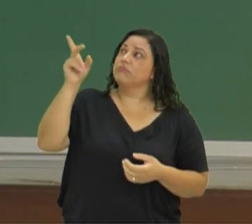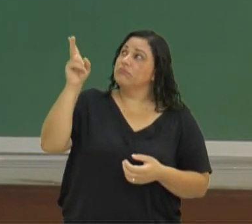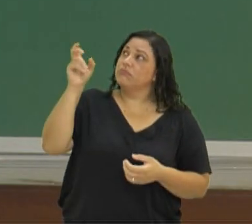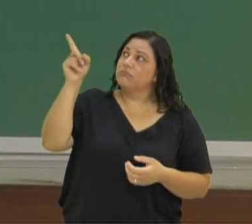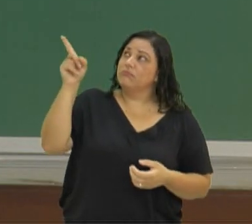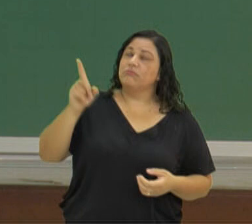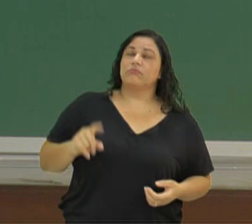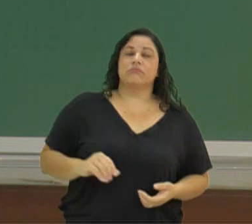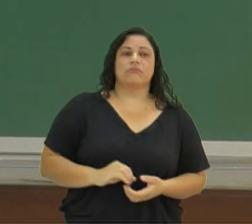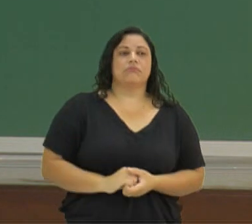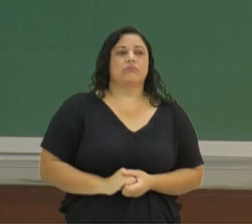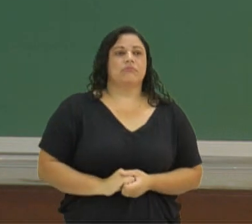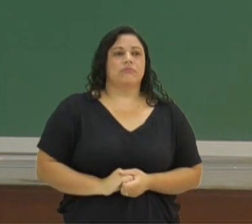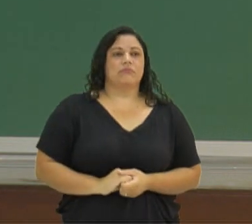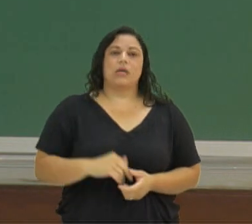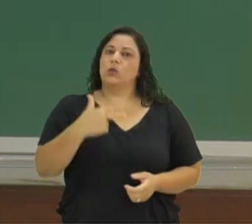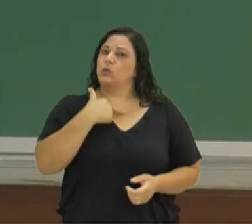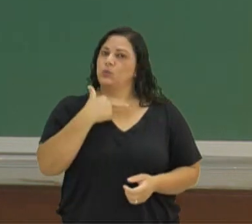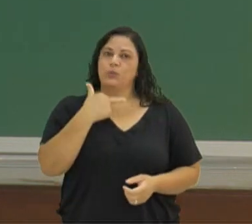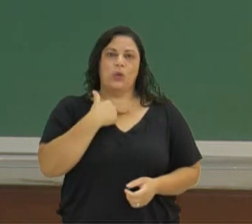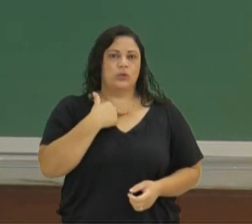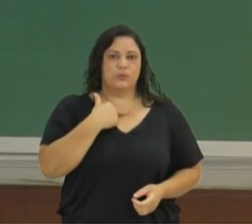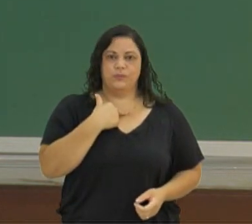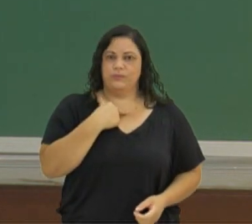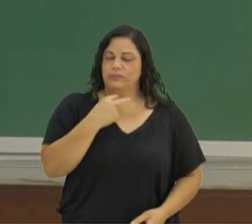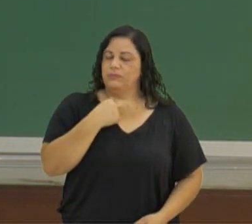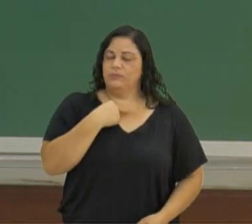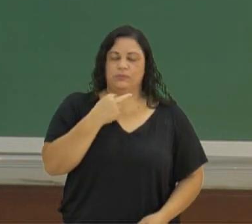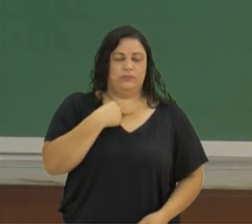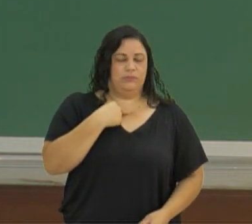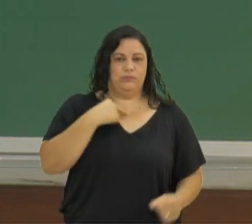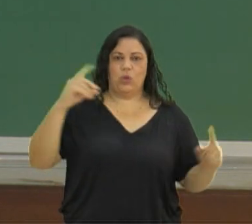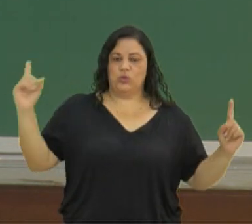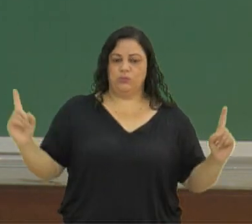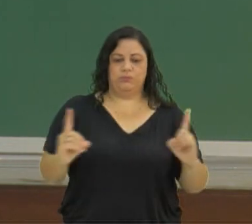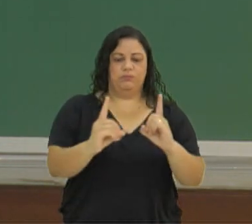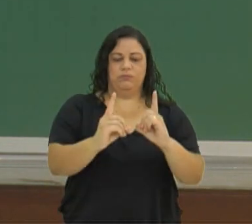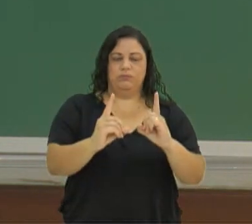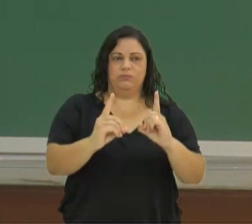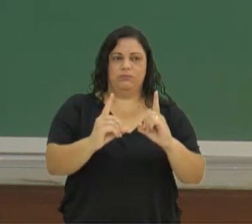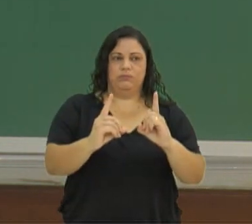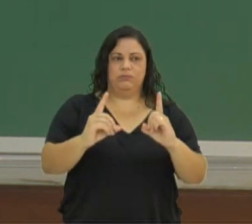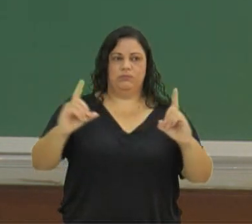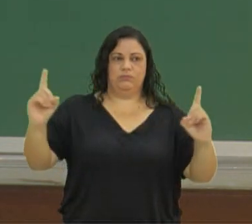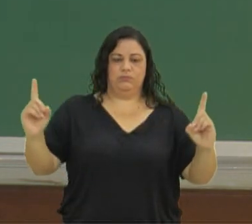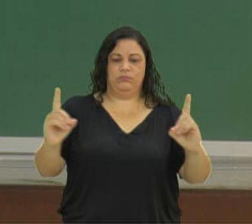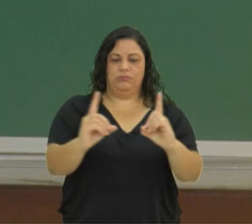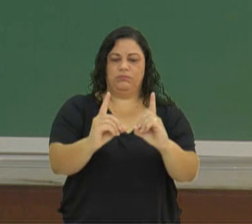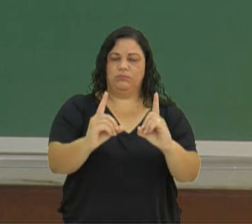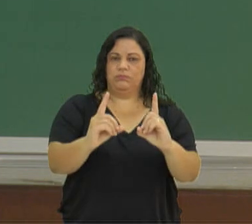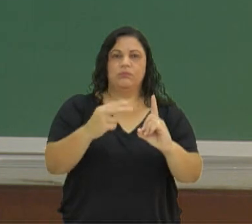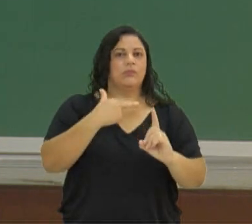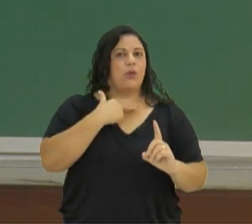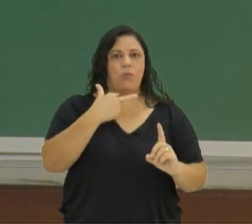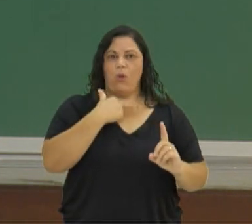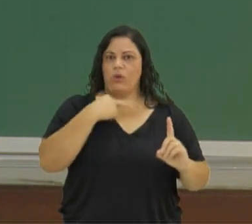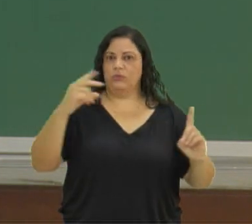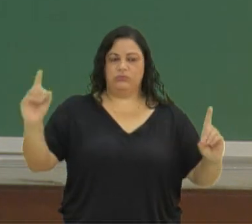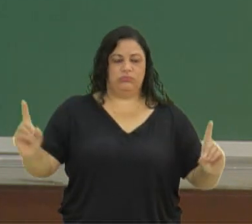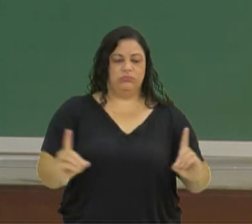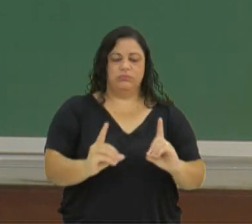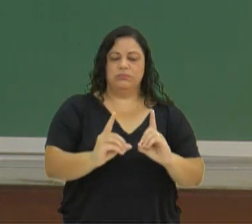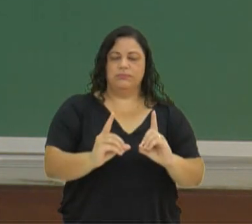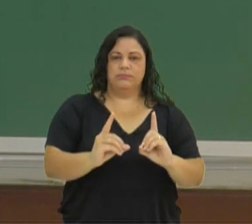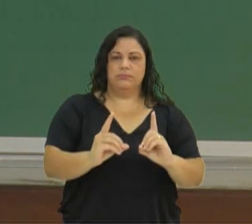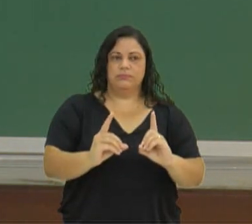eu não posso colocar uma dama aqui, ó, porque uma ameaça a outra. Muito menos eu posso colocar aqui, porque uma ameaça a outra também. Eu não posso